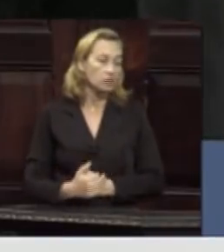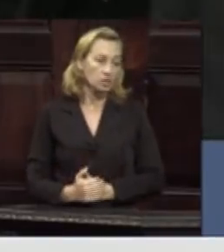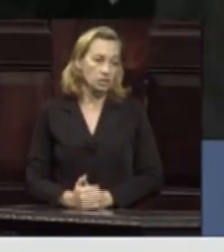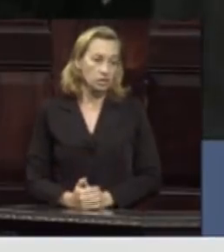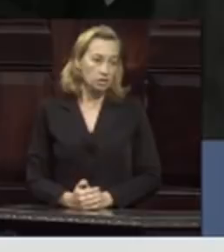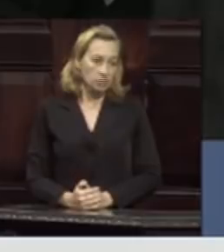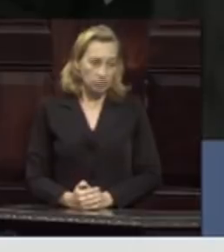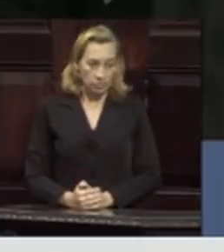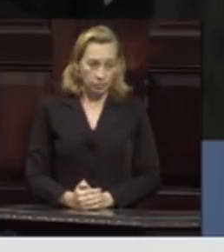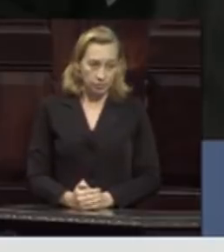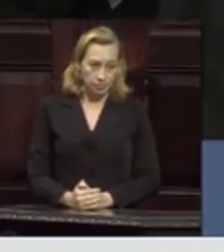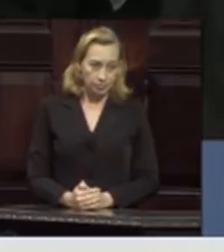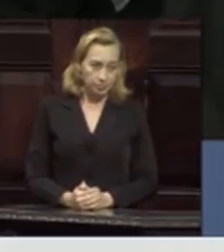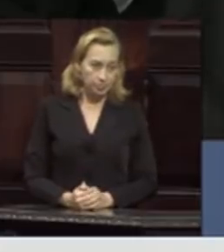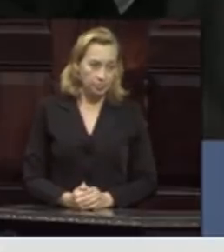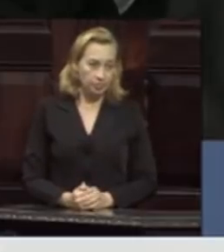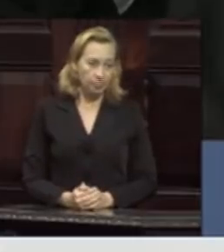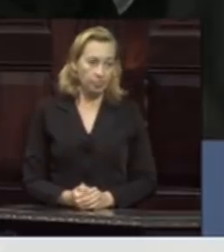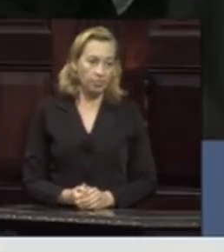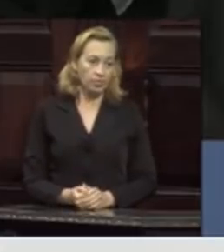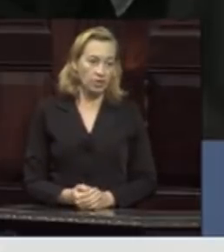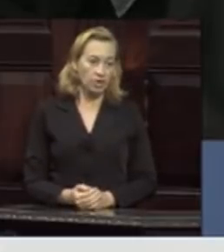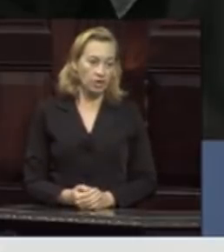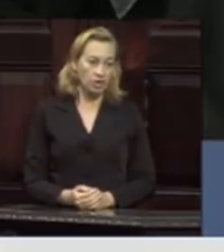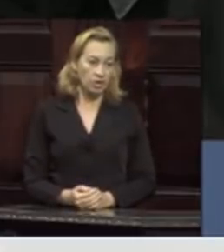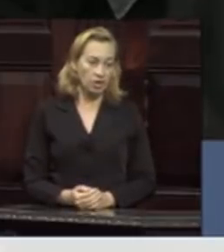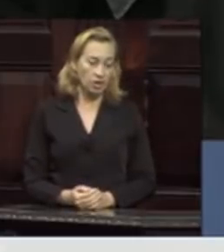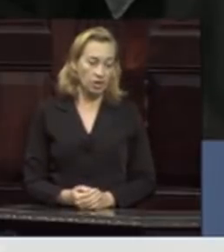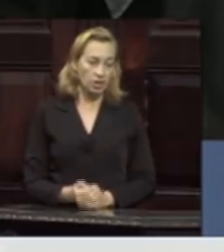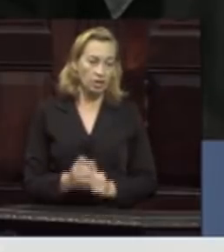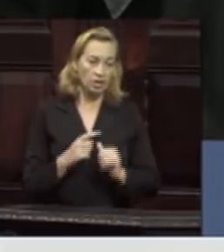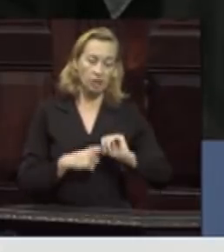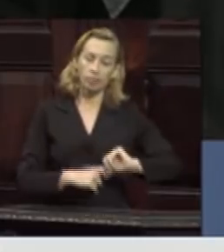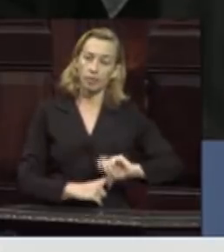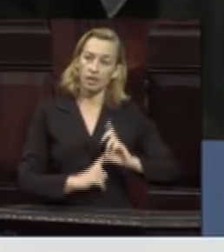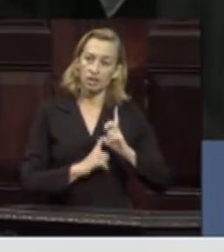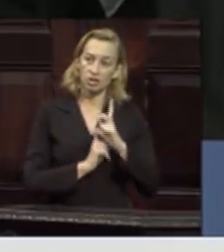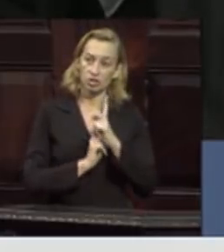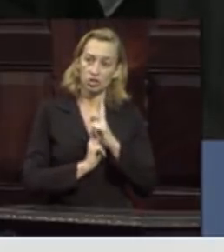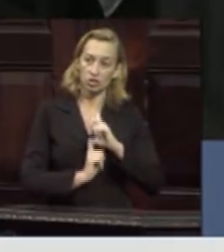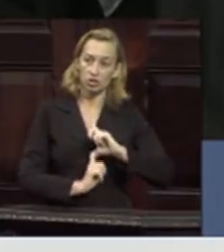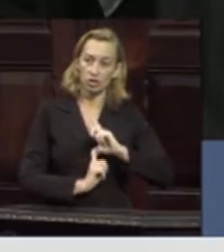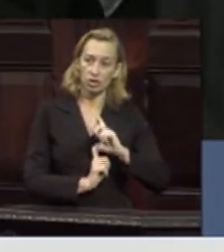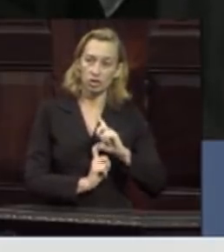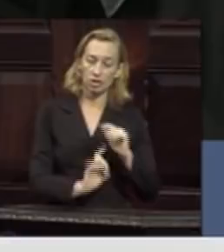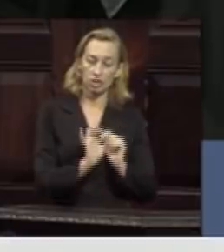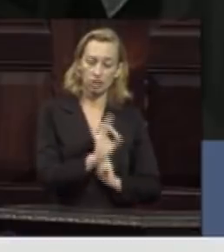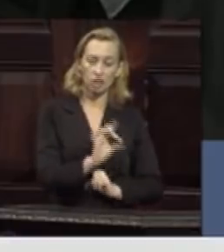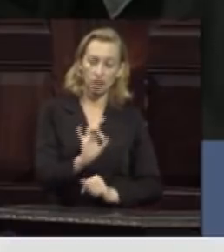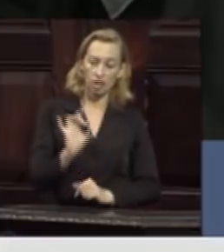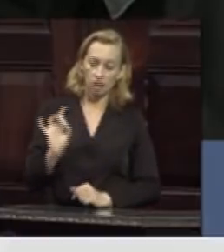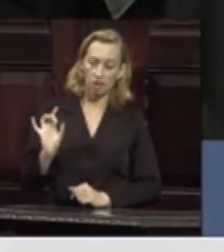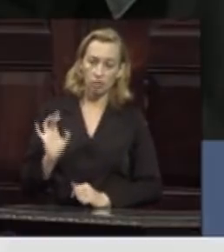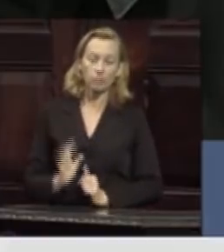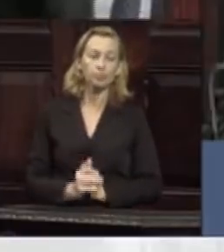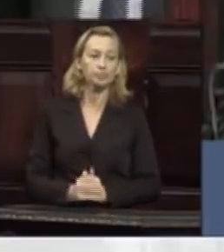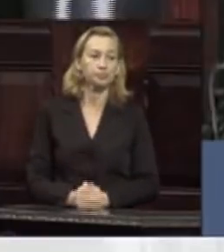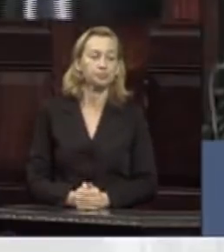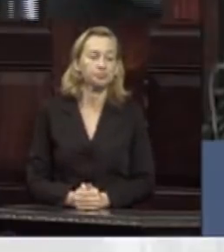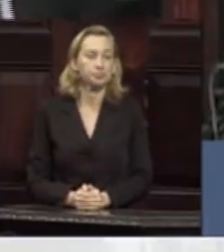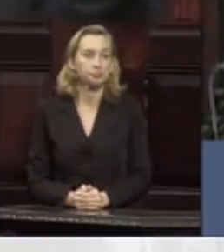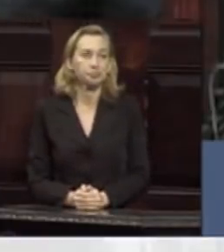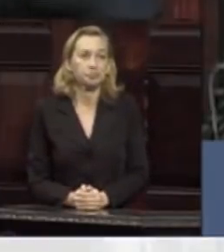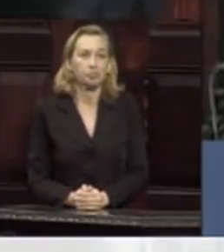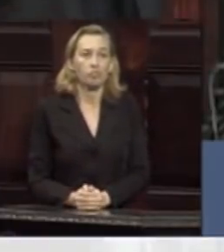acordo conosco, depende de que as lideranças sindicais se sintam contempladas com o texto do plano.